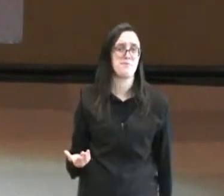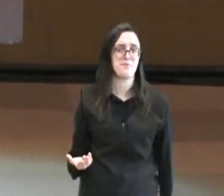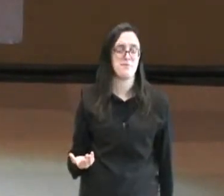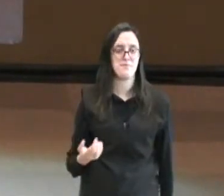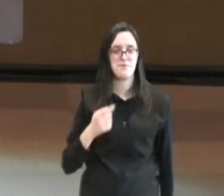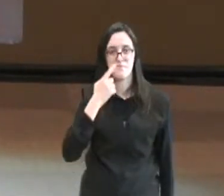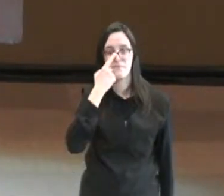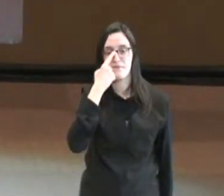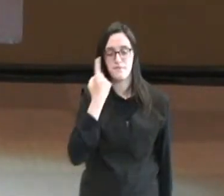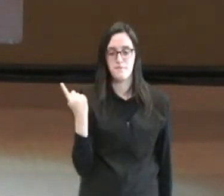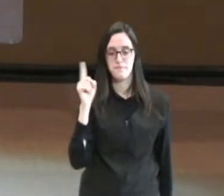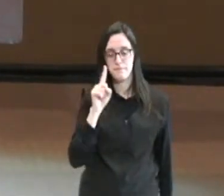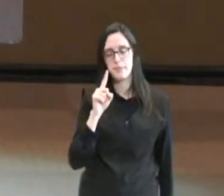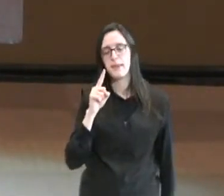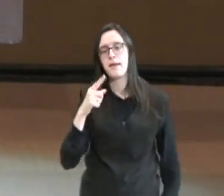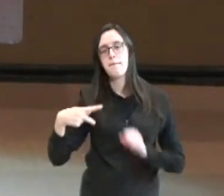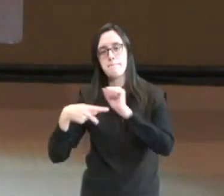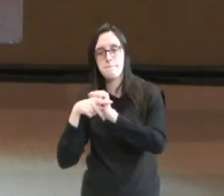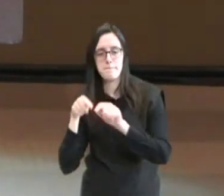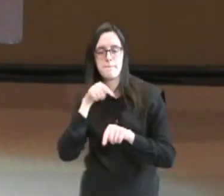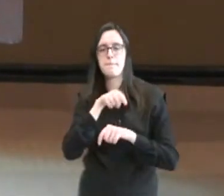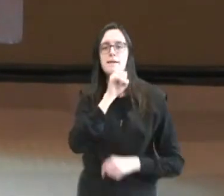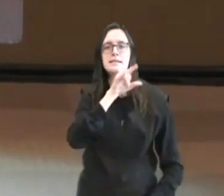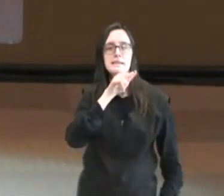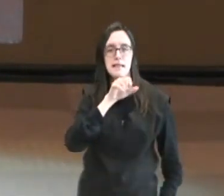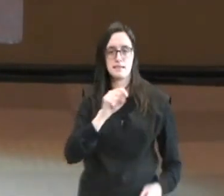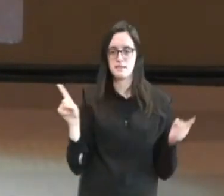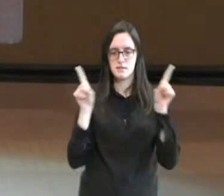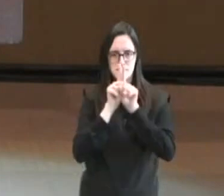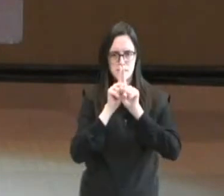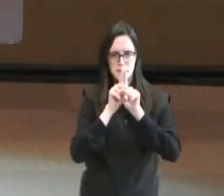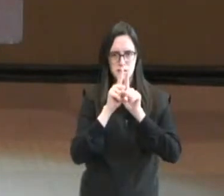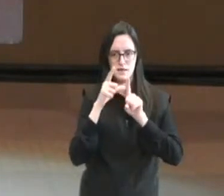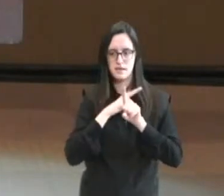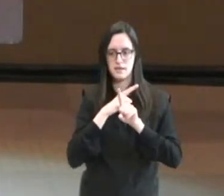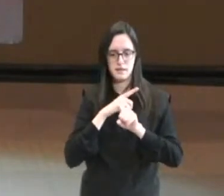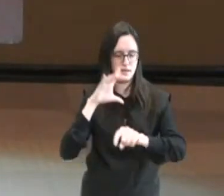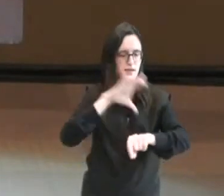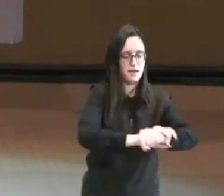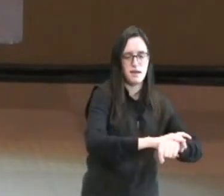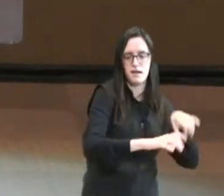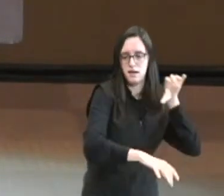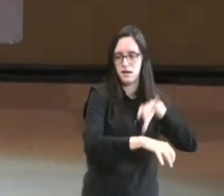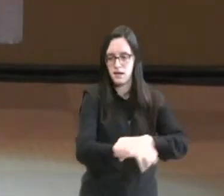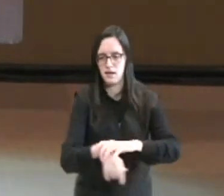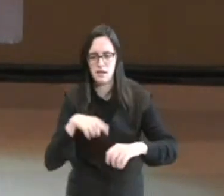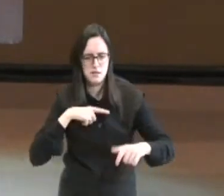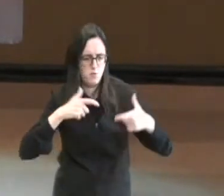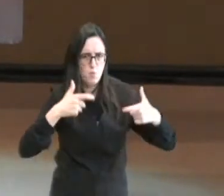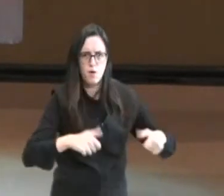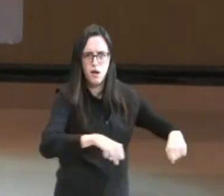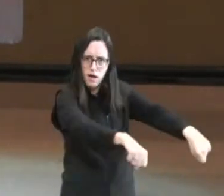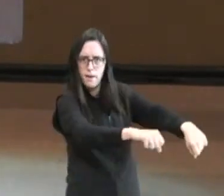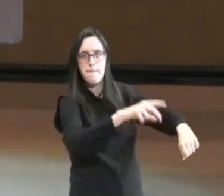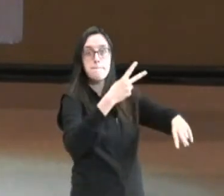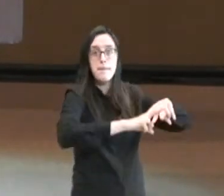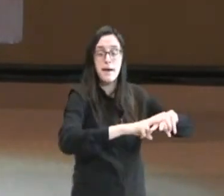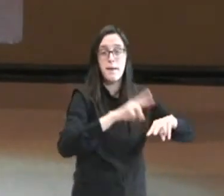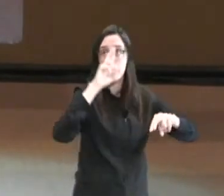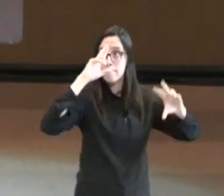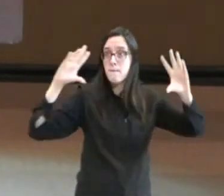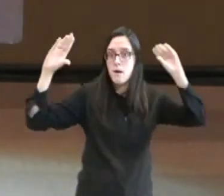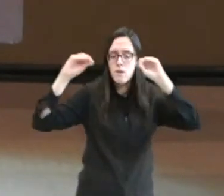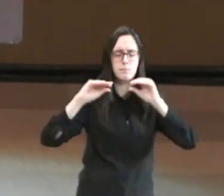Pedro e Silas estavam presos, acorrentados, e era amarrado com braços e pernas numa posição horrível. Meia-noite,